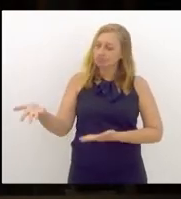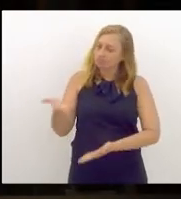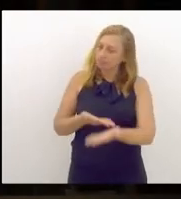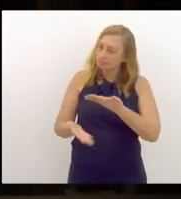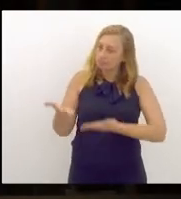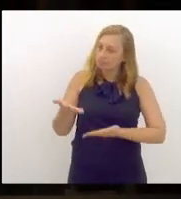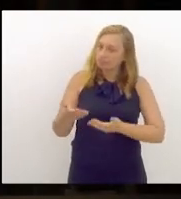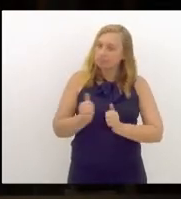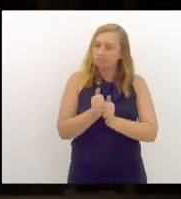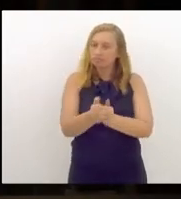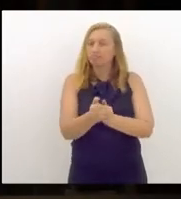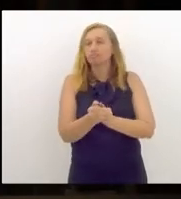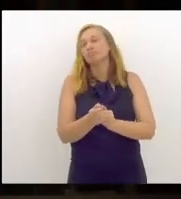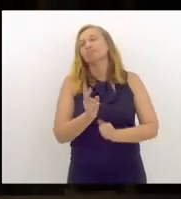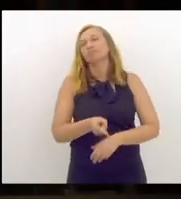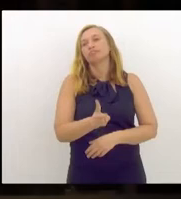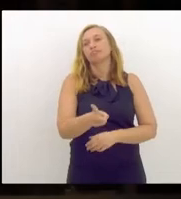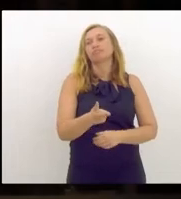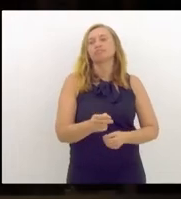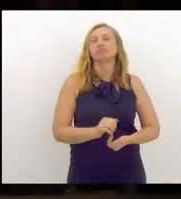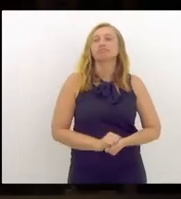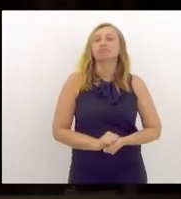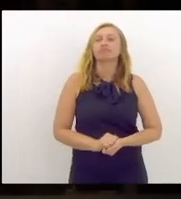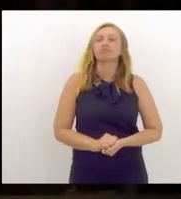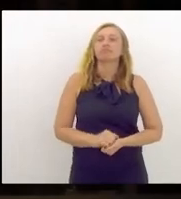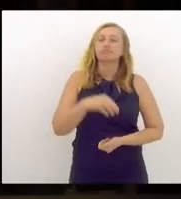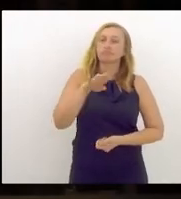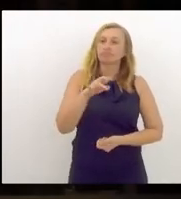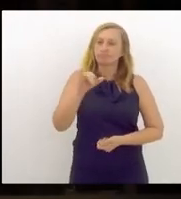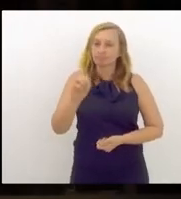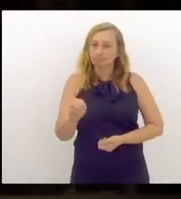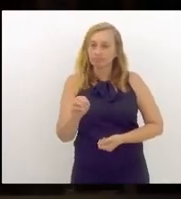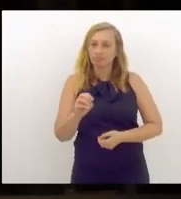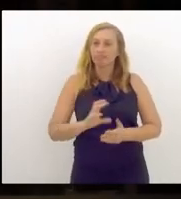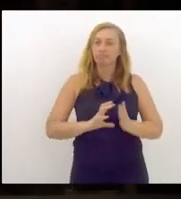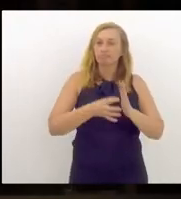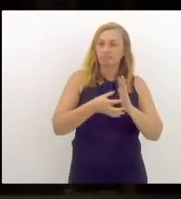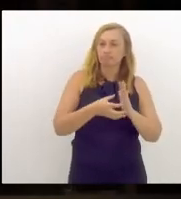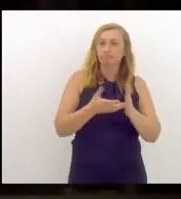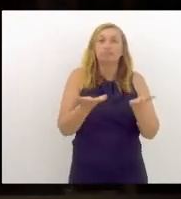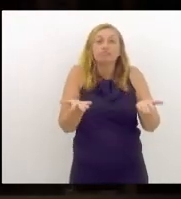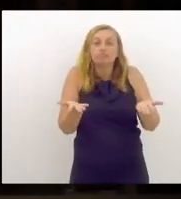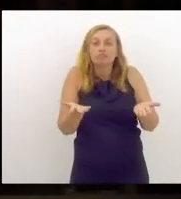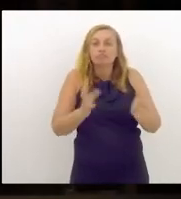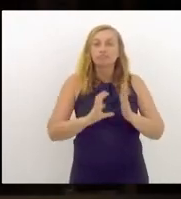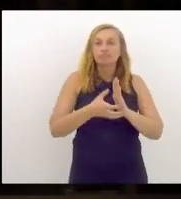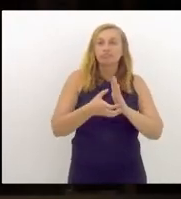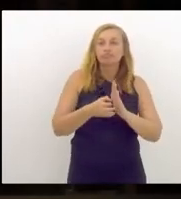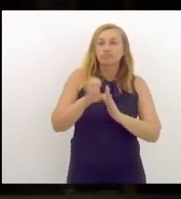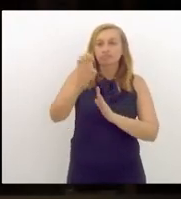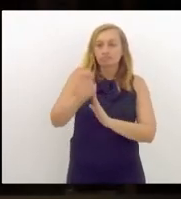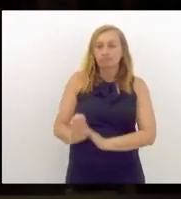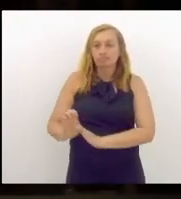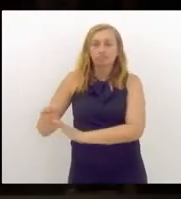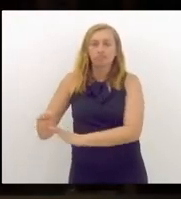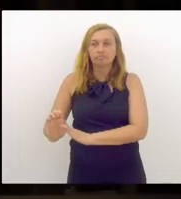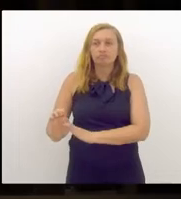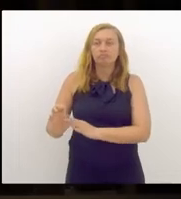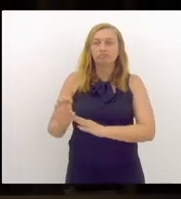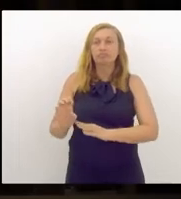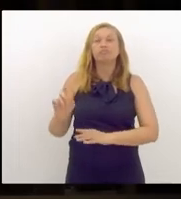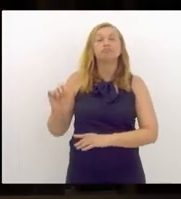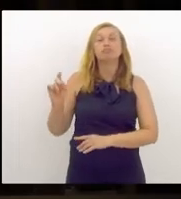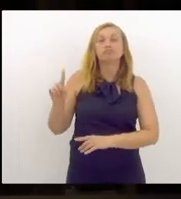e caminharmos sempre o Mário falou sobre um partido Quem Quer Ser um partido de esquerda né a gente geralmente